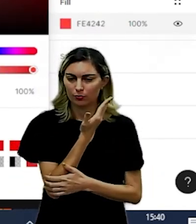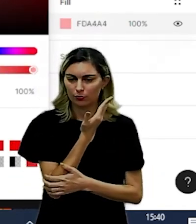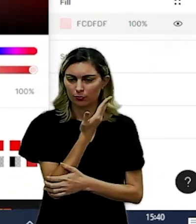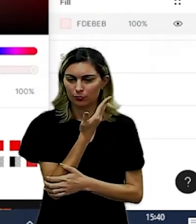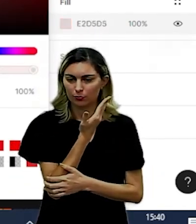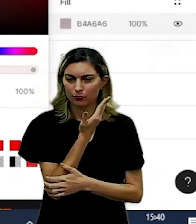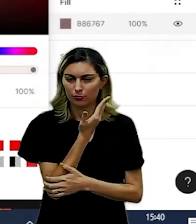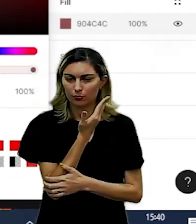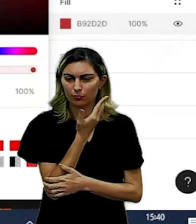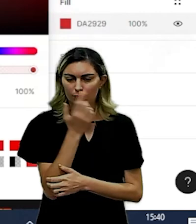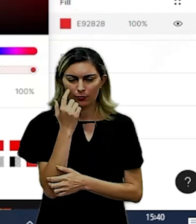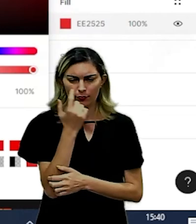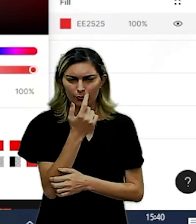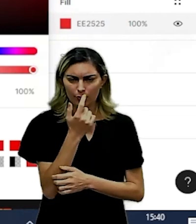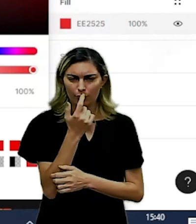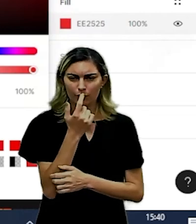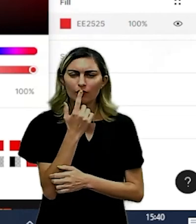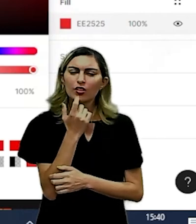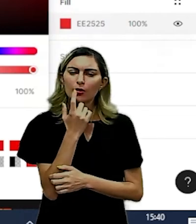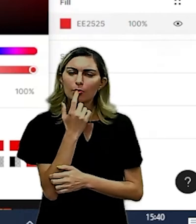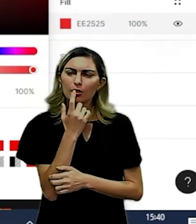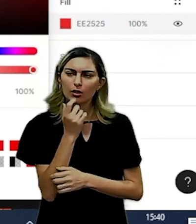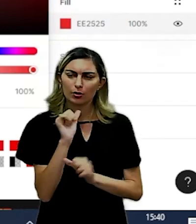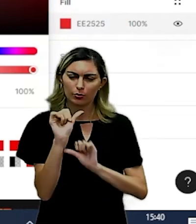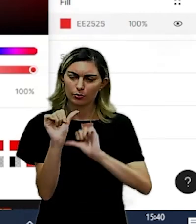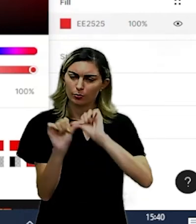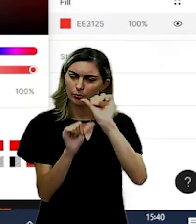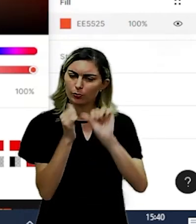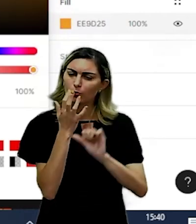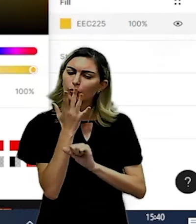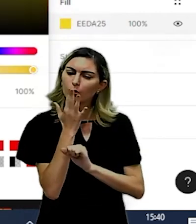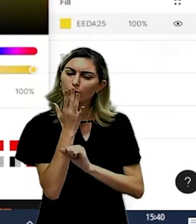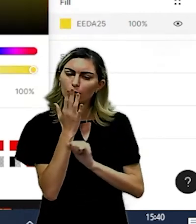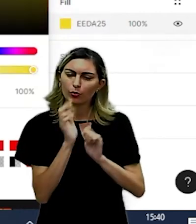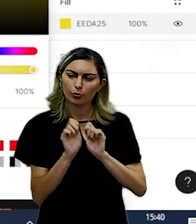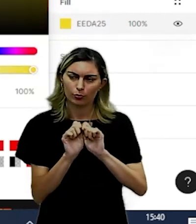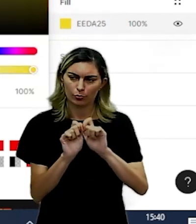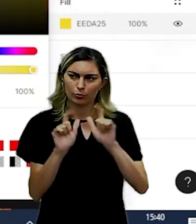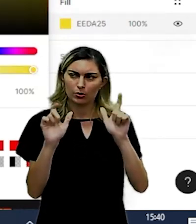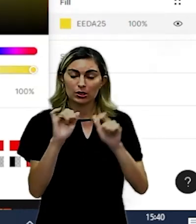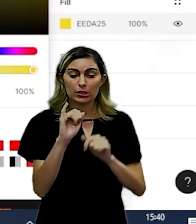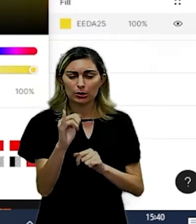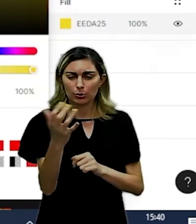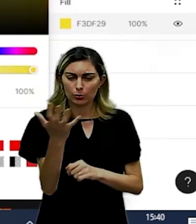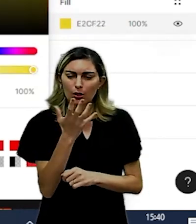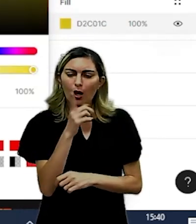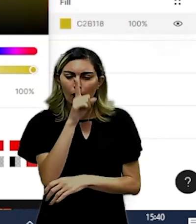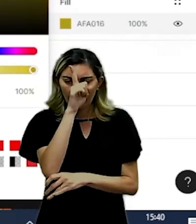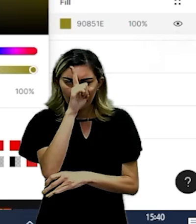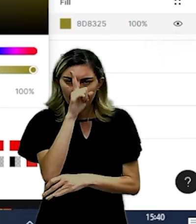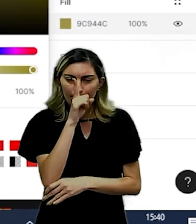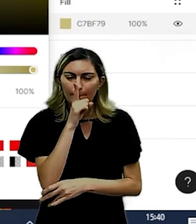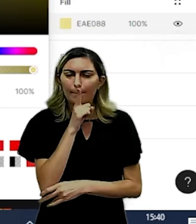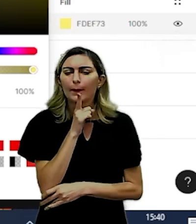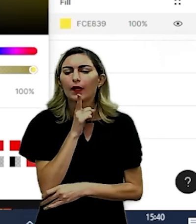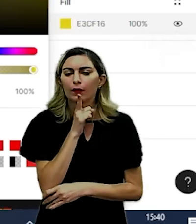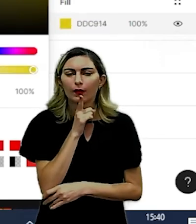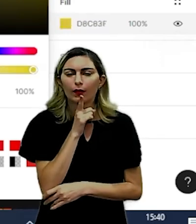Aqui eu estou me movendo só no vermelho. Mas se eu quiser, por exemplo, aqui no amarelo, ele muda também.